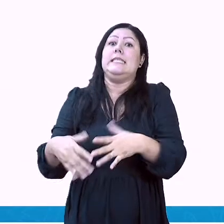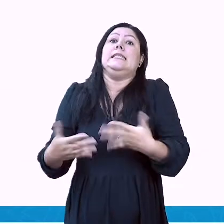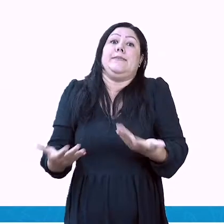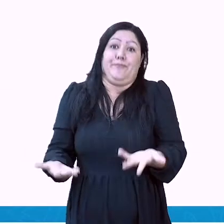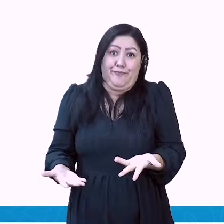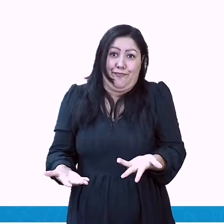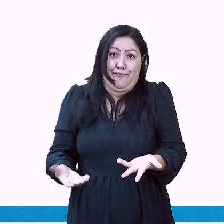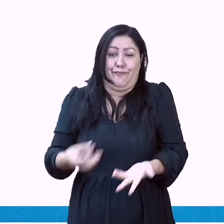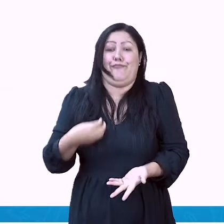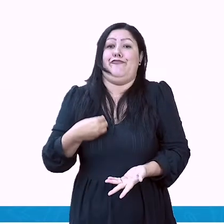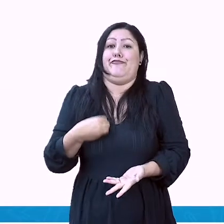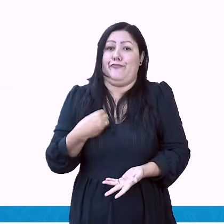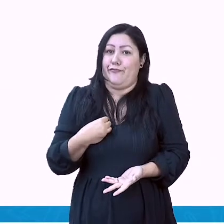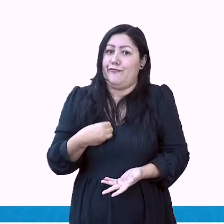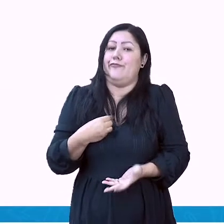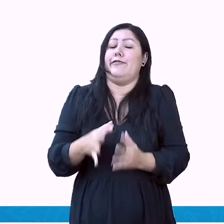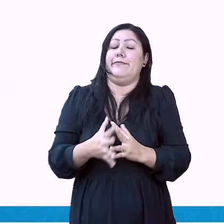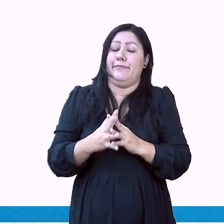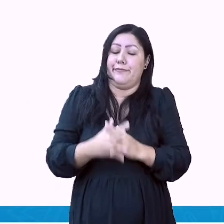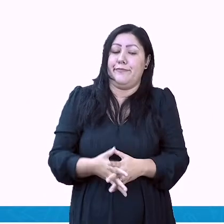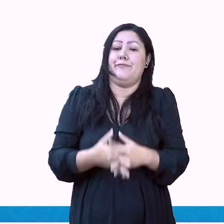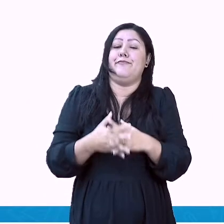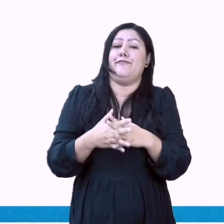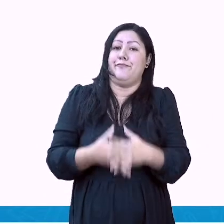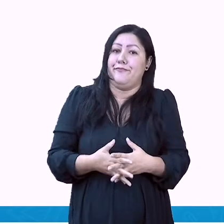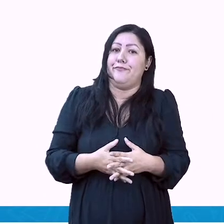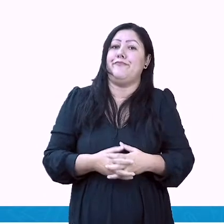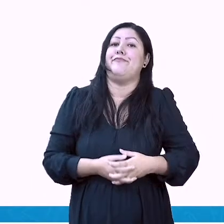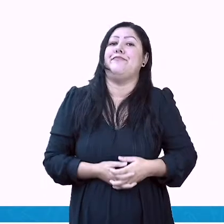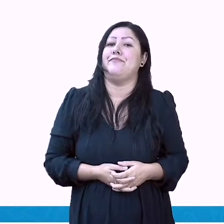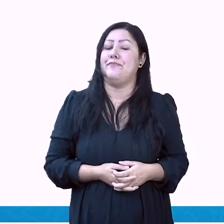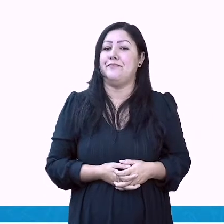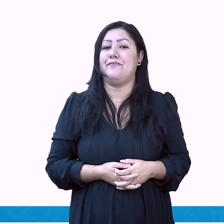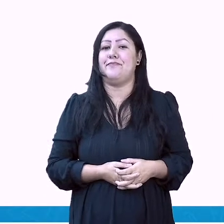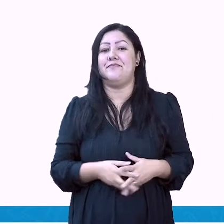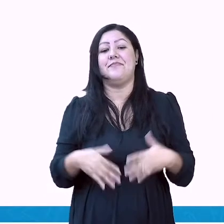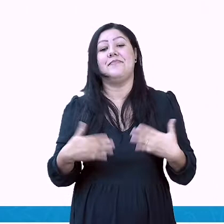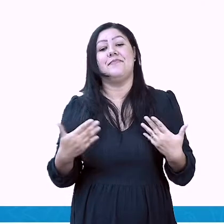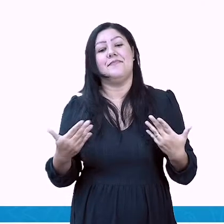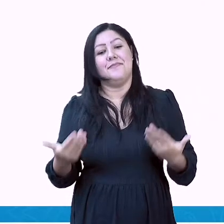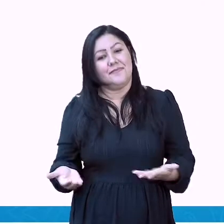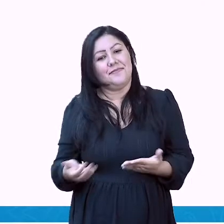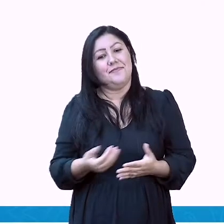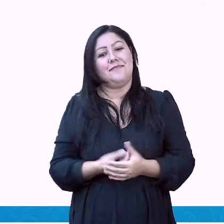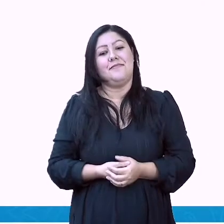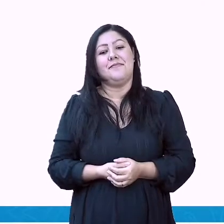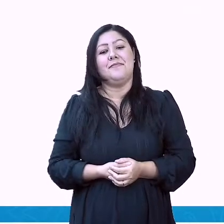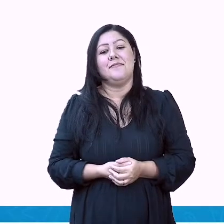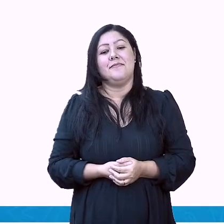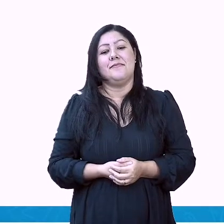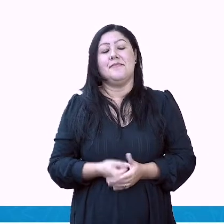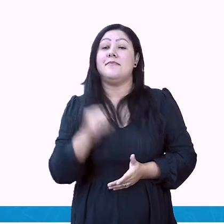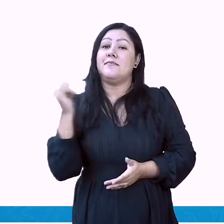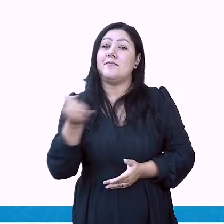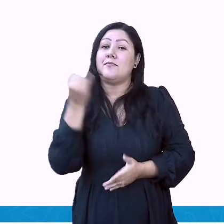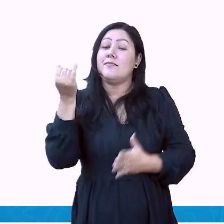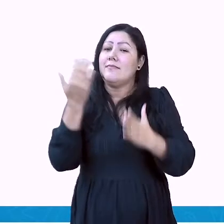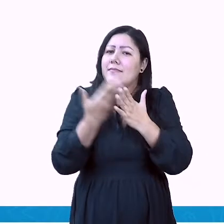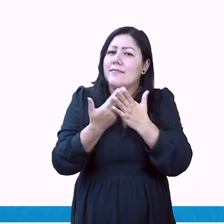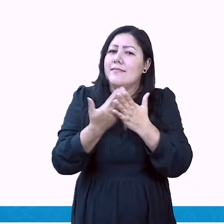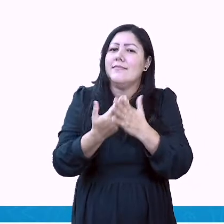esse. Teríamos que ter uma outra forma de vida. Então, é muito interessante, porque